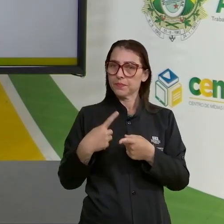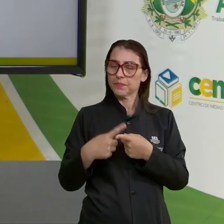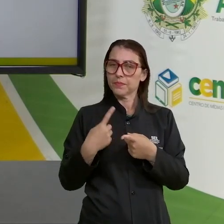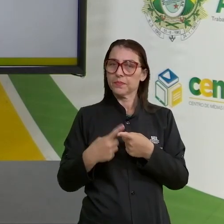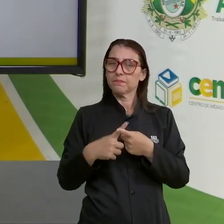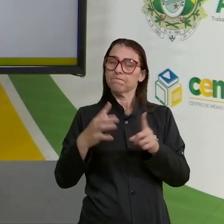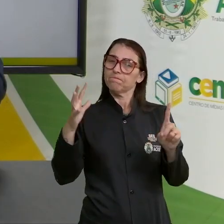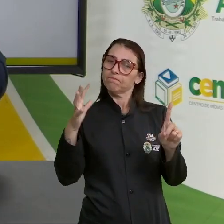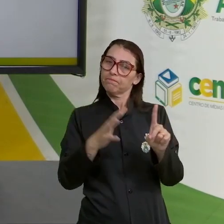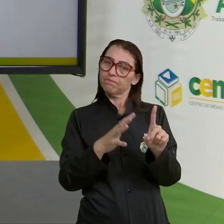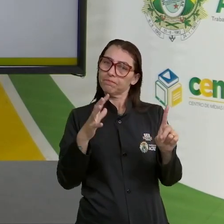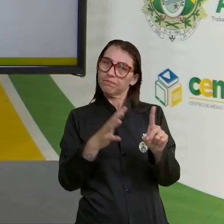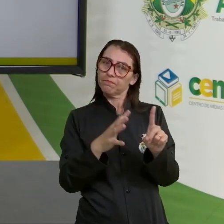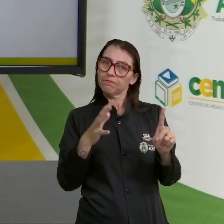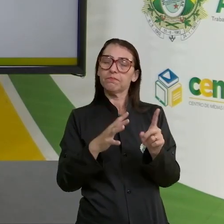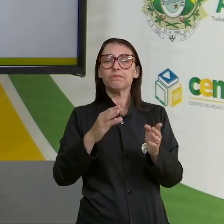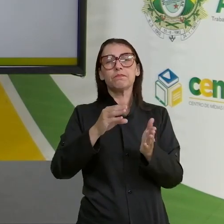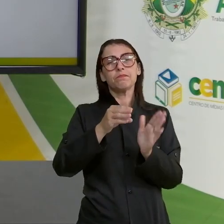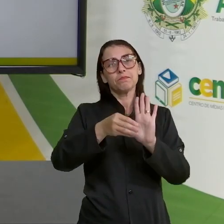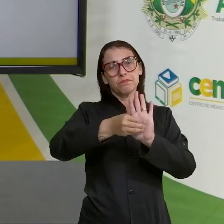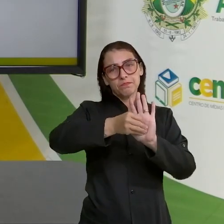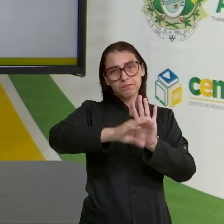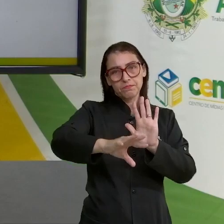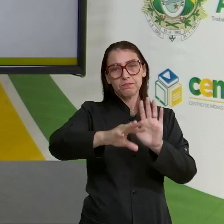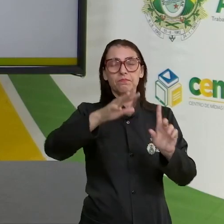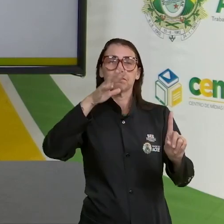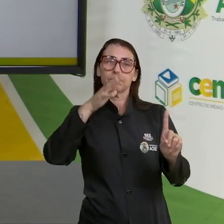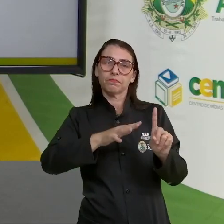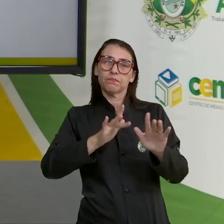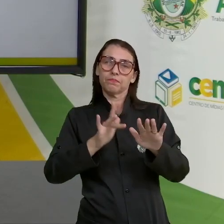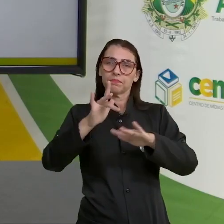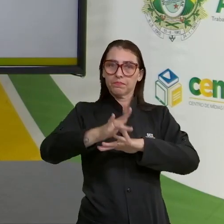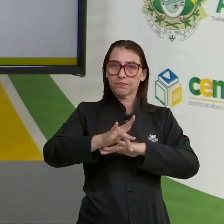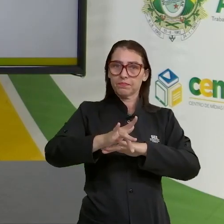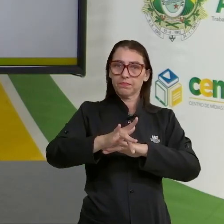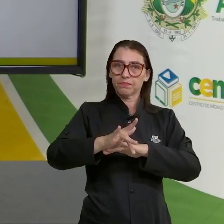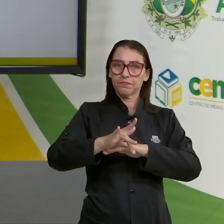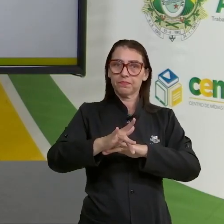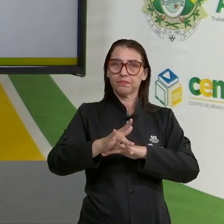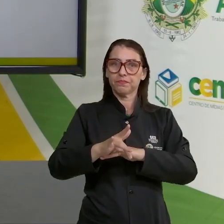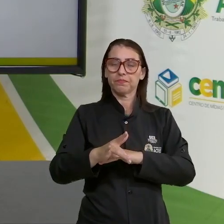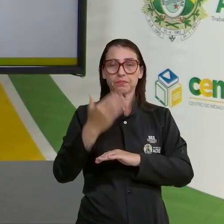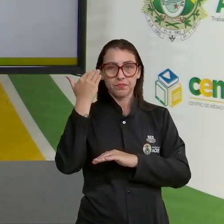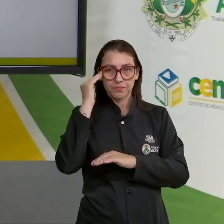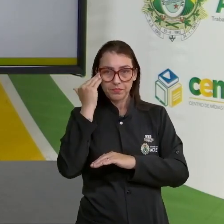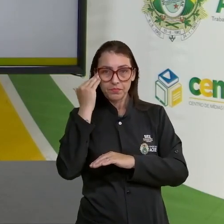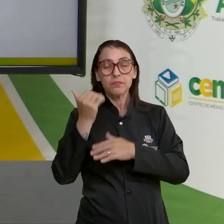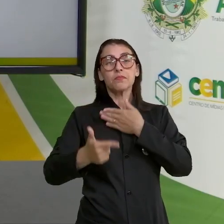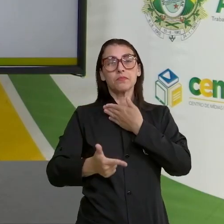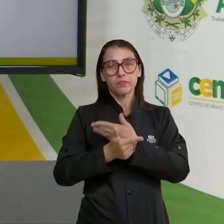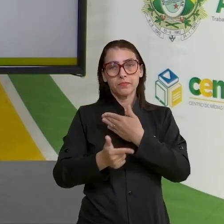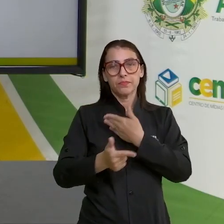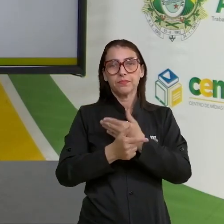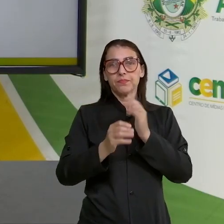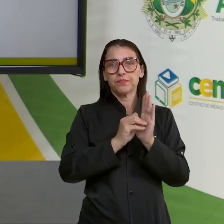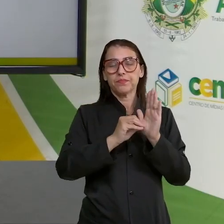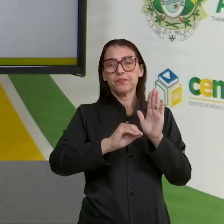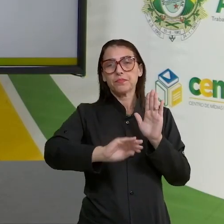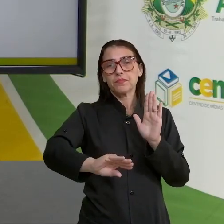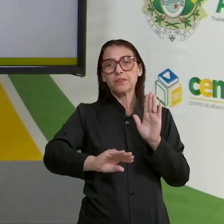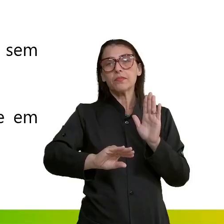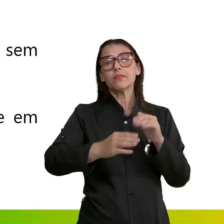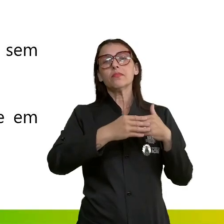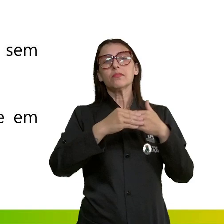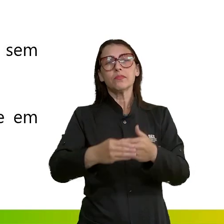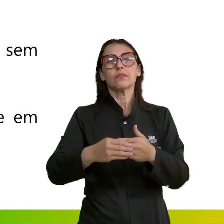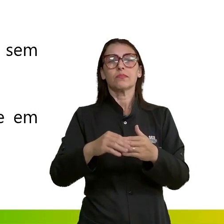da influência da mídia, a influência aí das redes sociais. Então, estão entendendo aqui o papel da mídia? Trouxe outros exemplos,